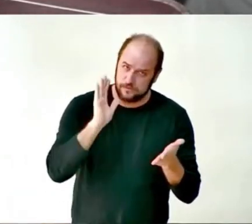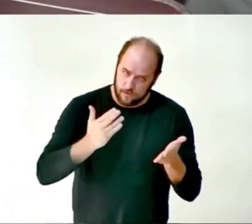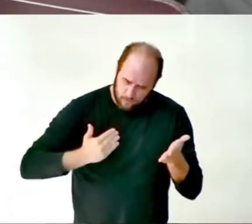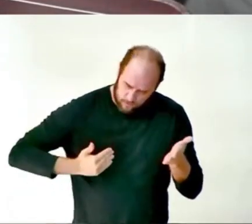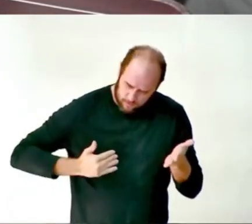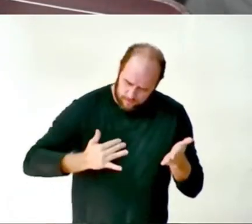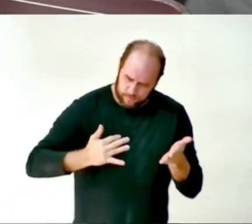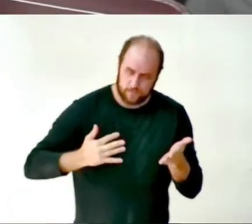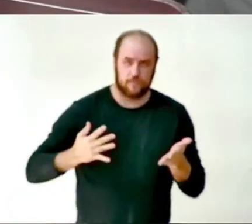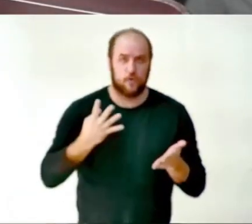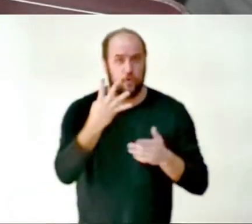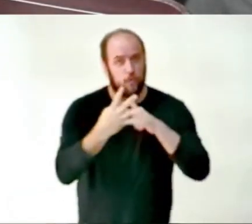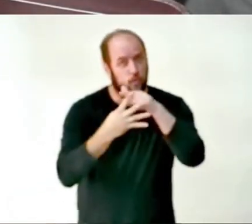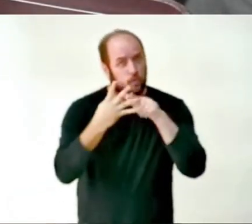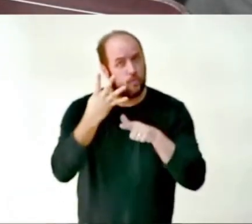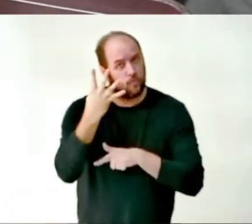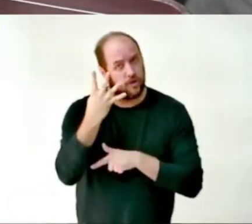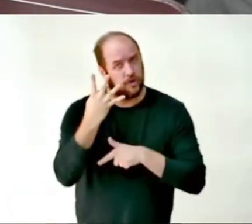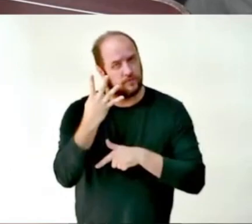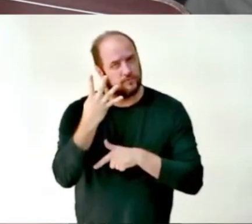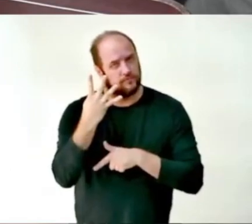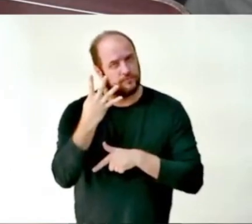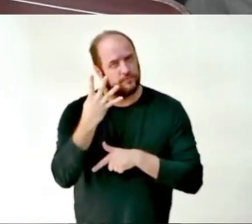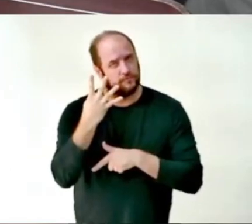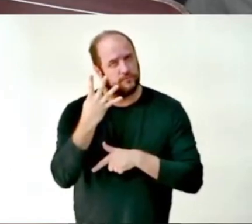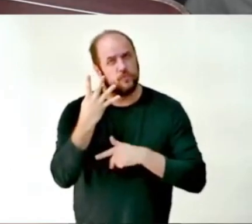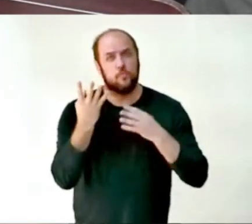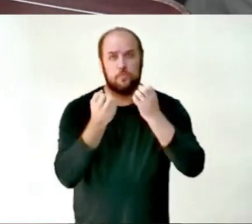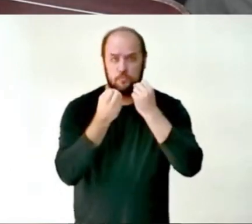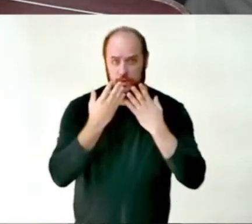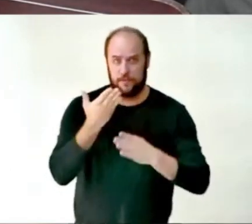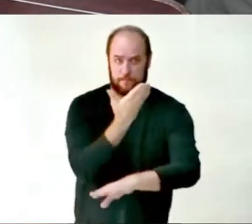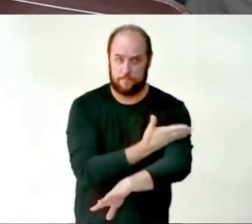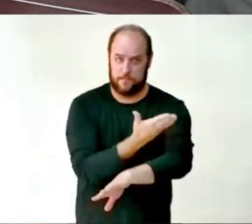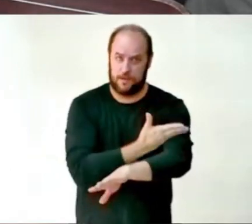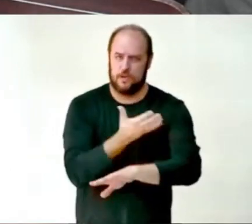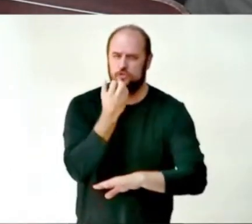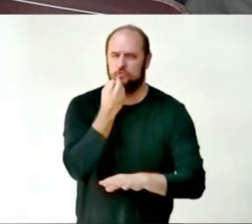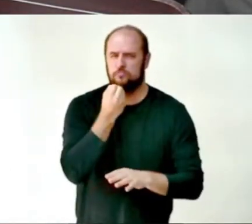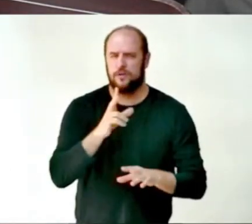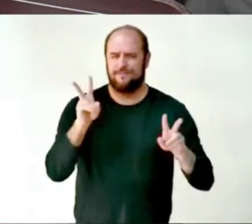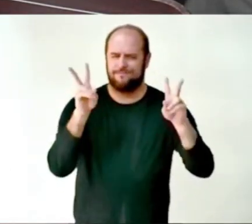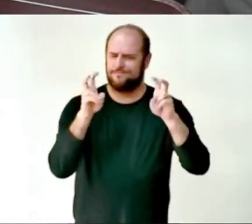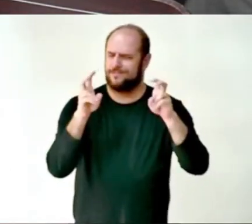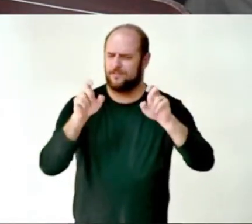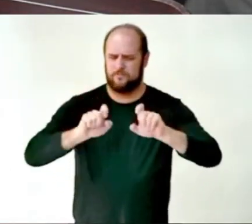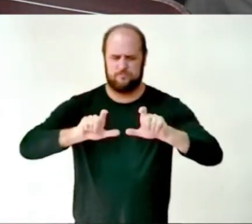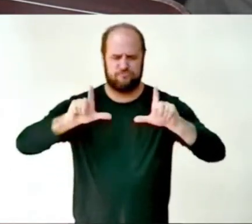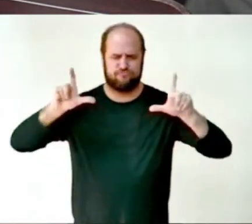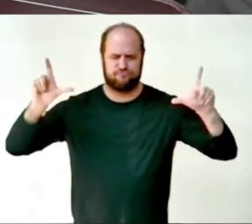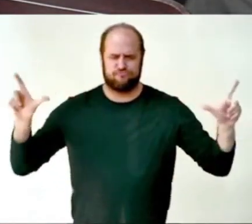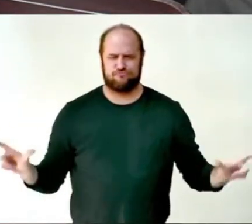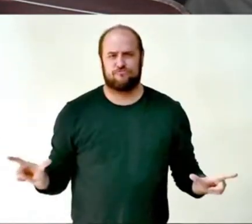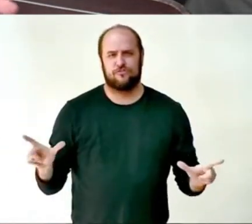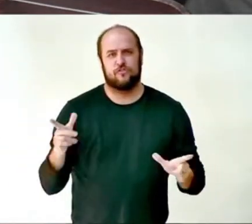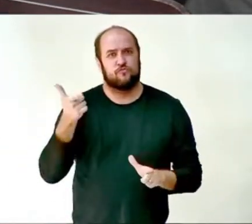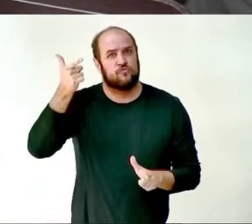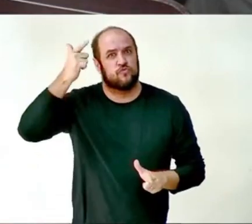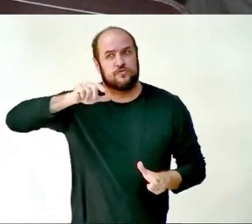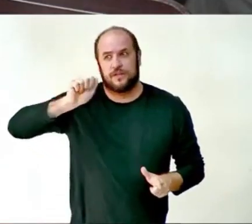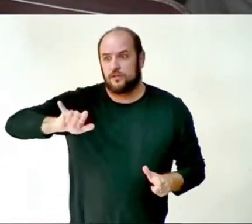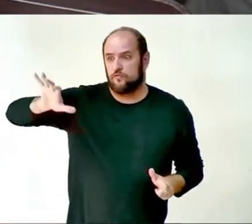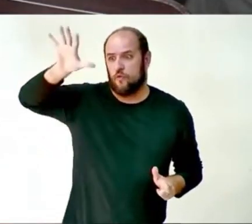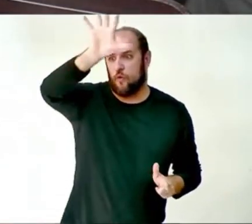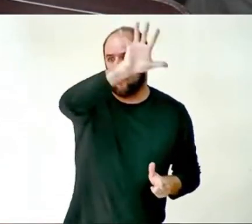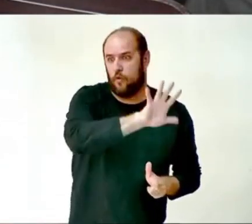de 4 coisas. A prática do bem é um tema muito amplo. Não daria para abordar todo o senso do